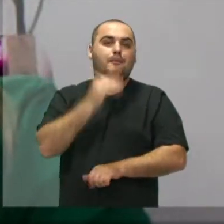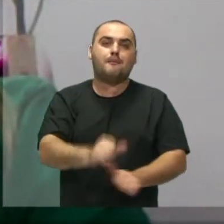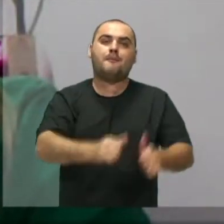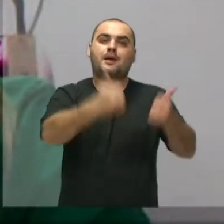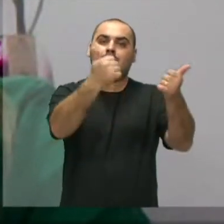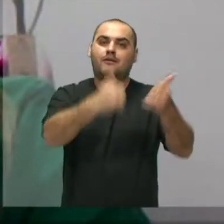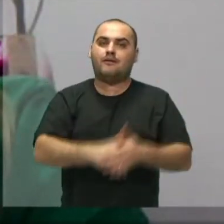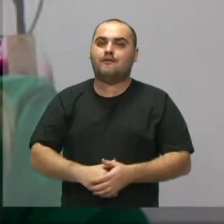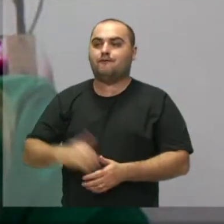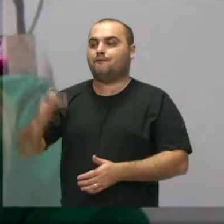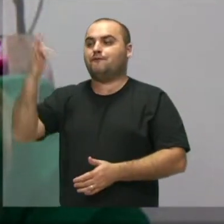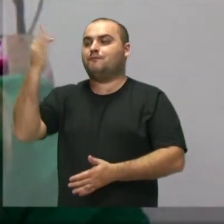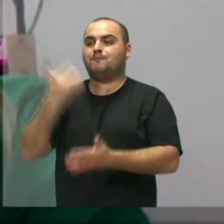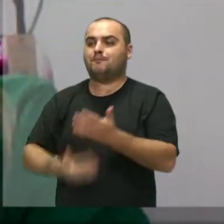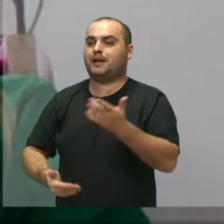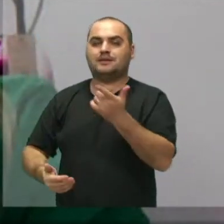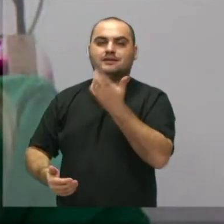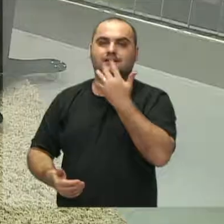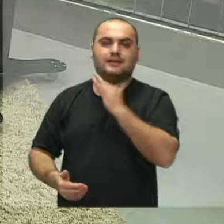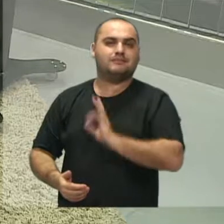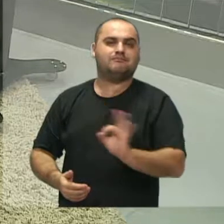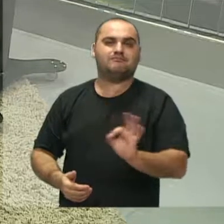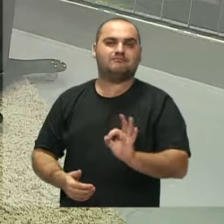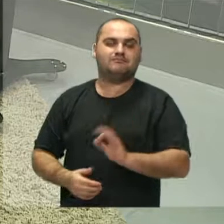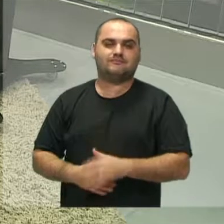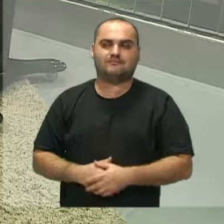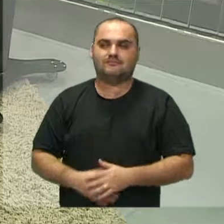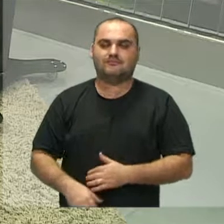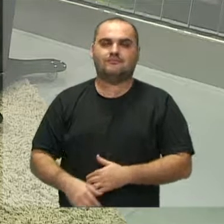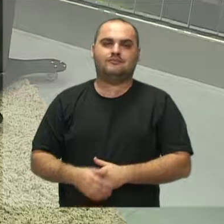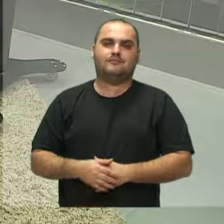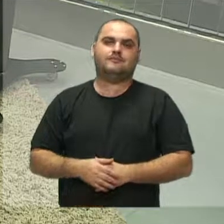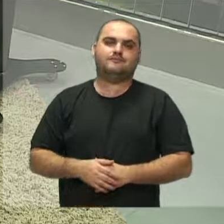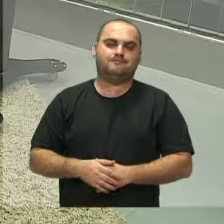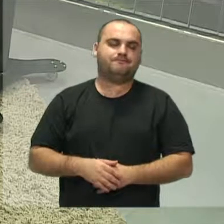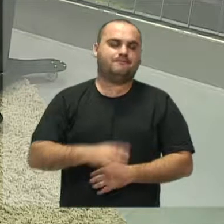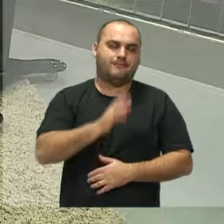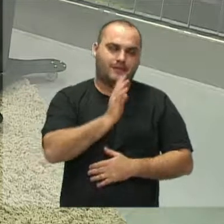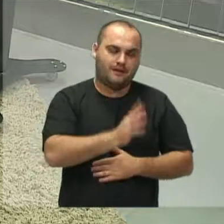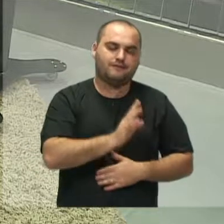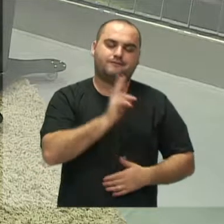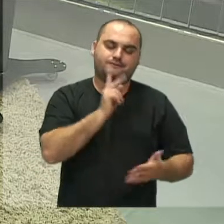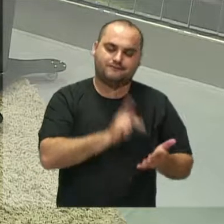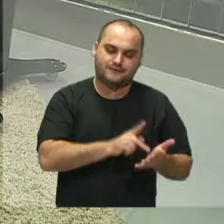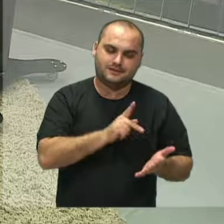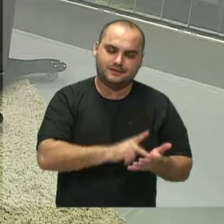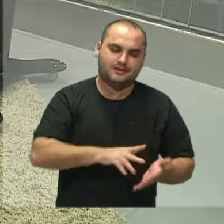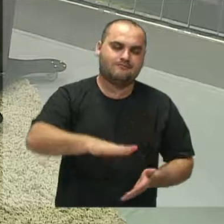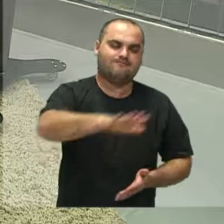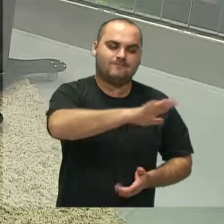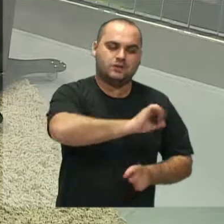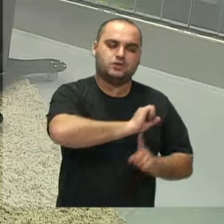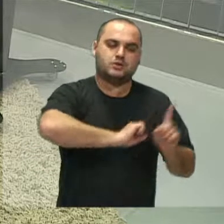não perder. E tudo isso impacta bastante, né, em toda a sociedade.